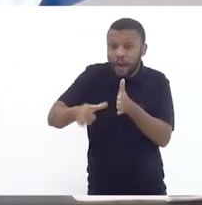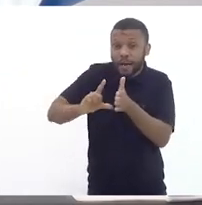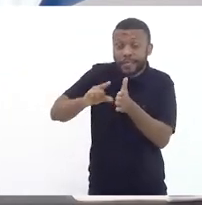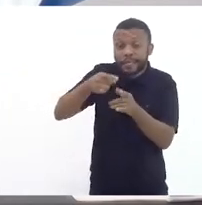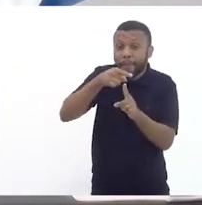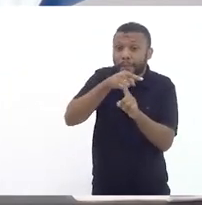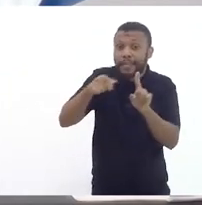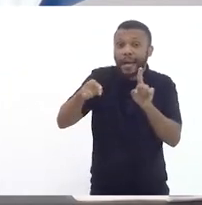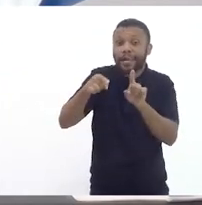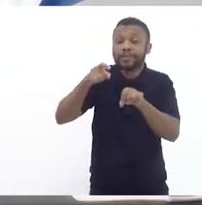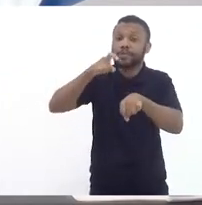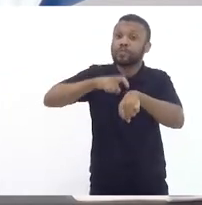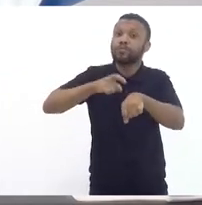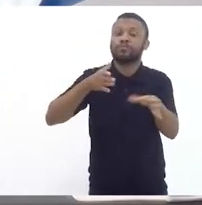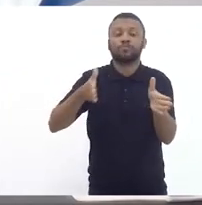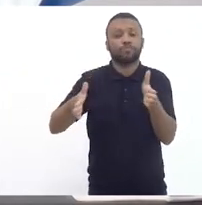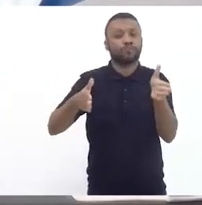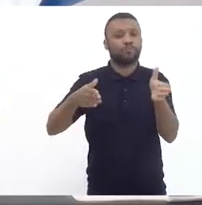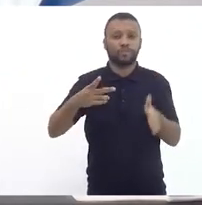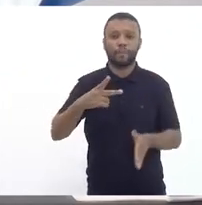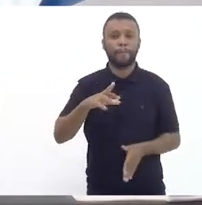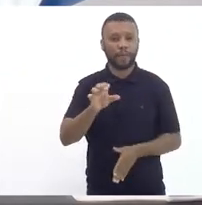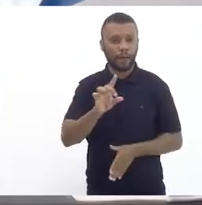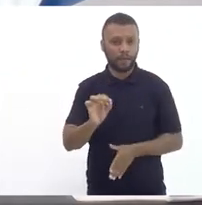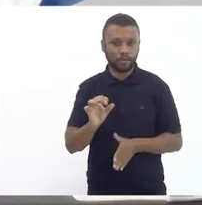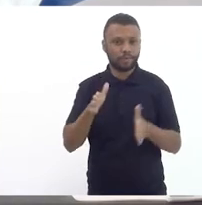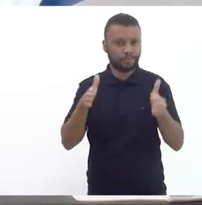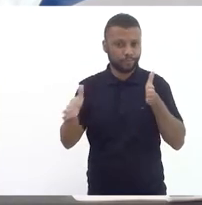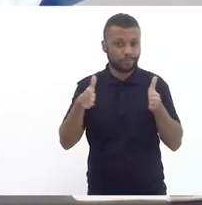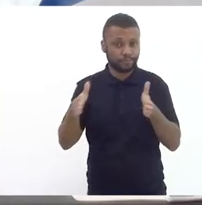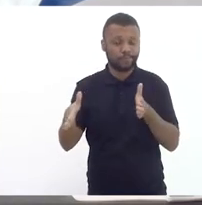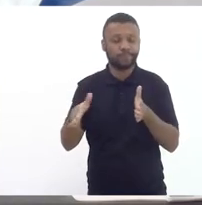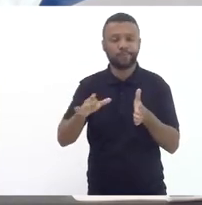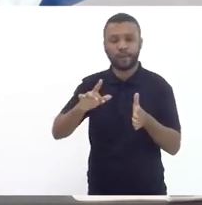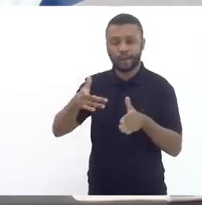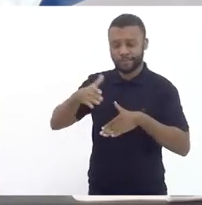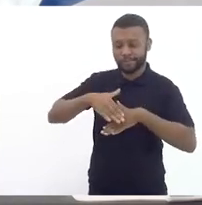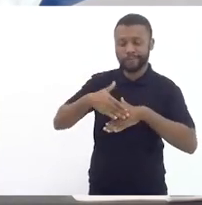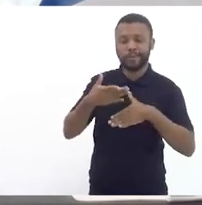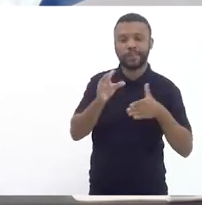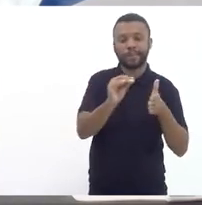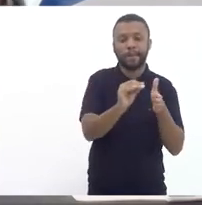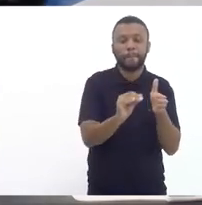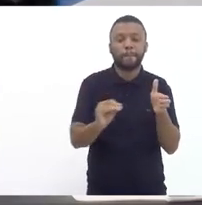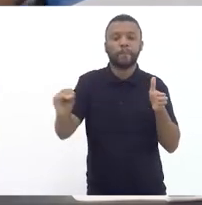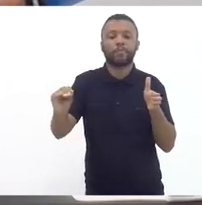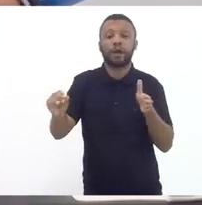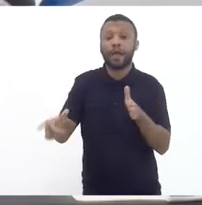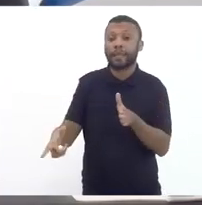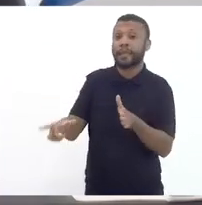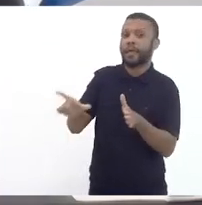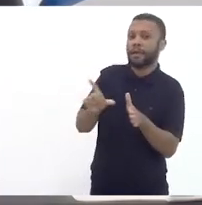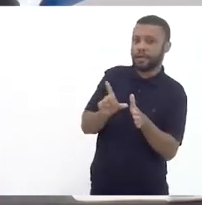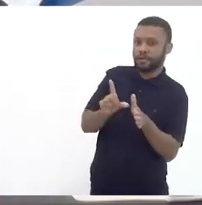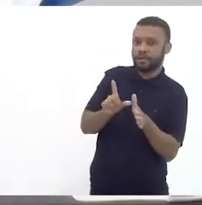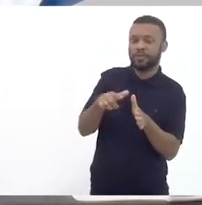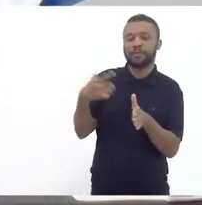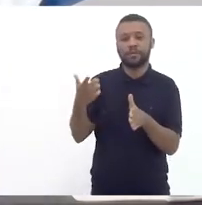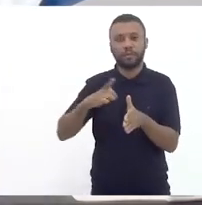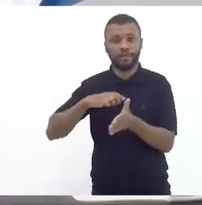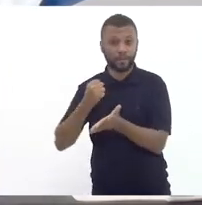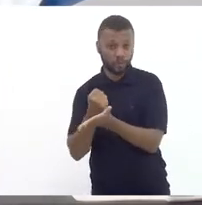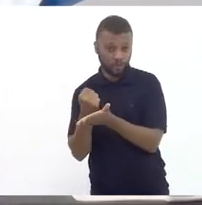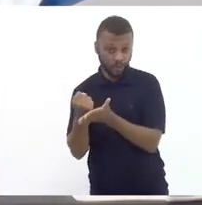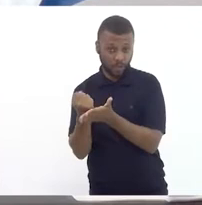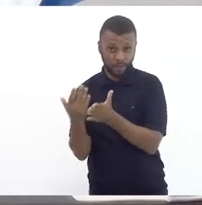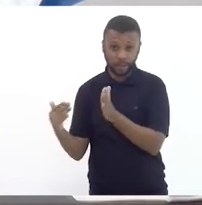vigência do primeiro prazo, fez-se essa prorrogação antecipada, o que levou essa concessão até o ano